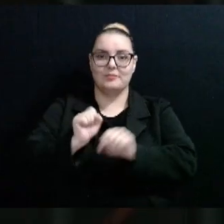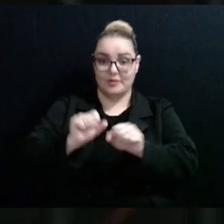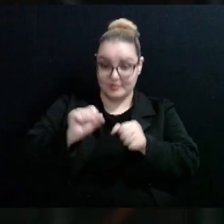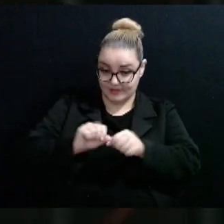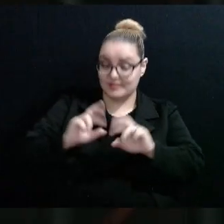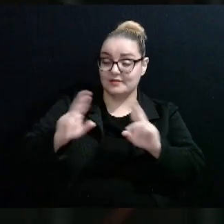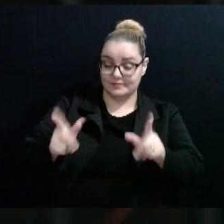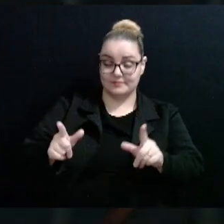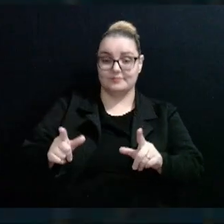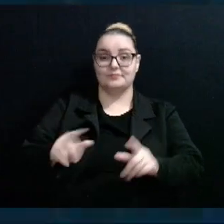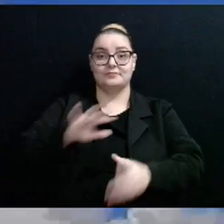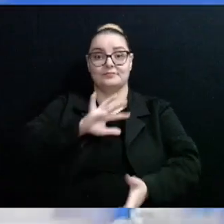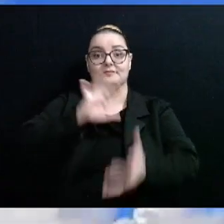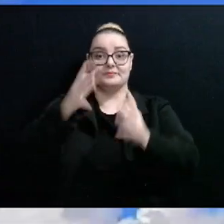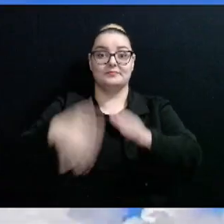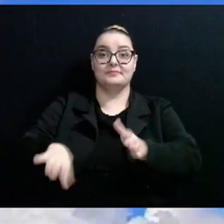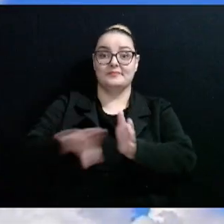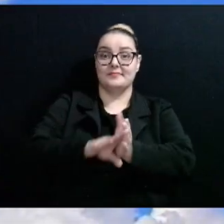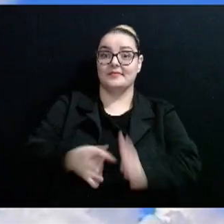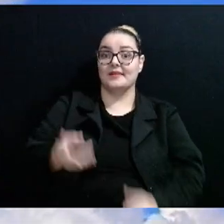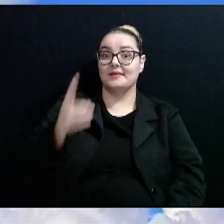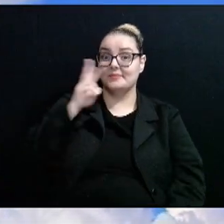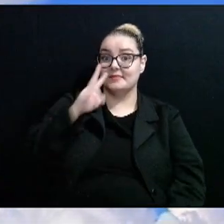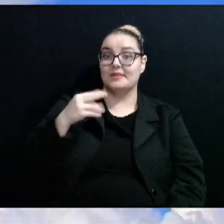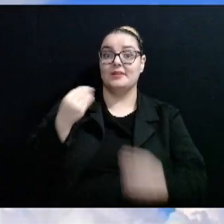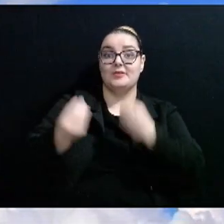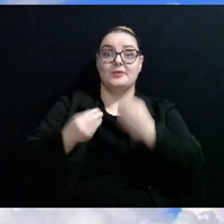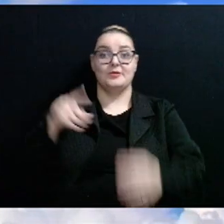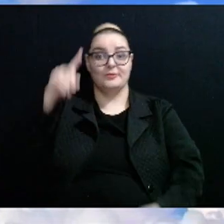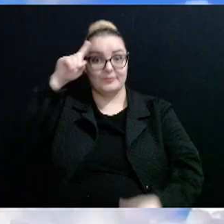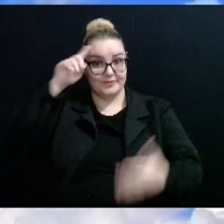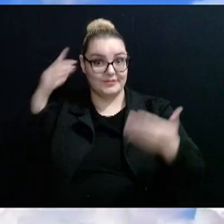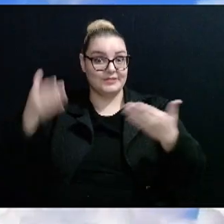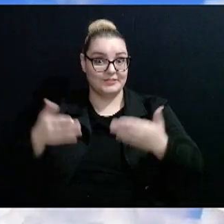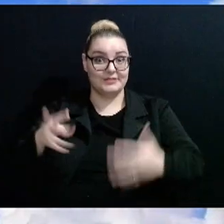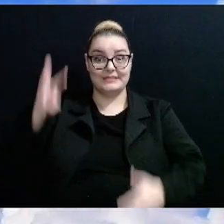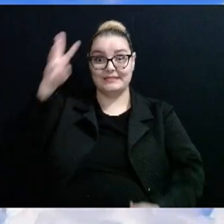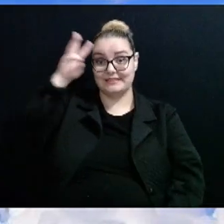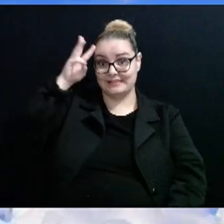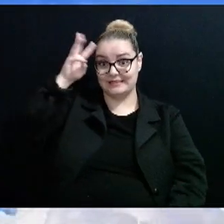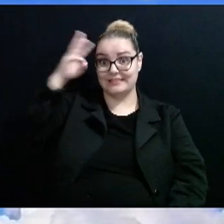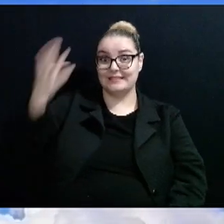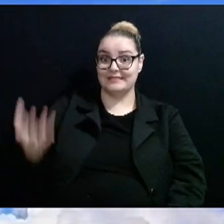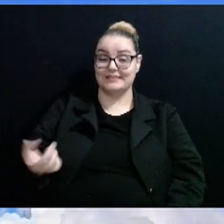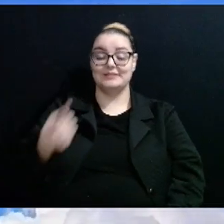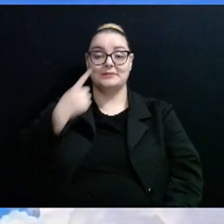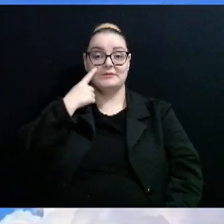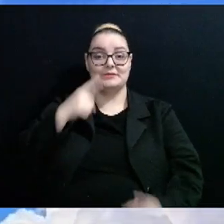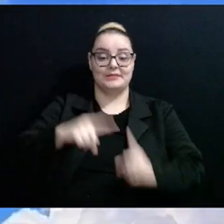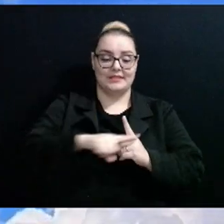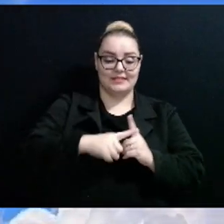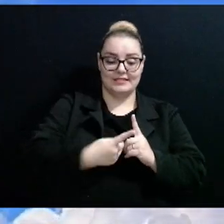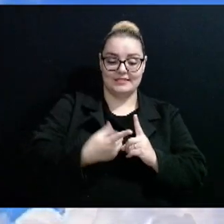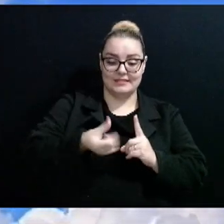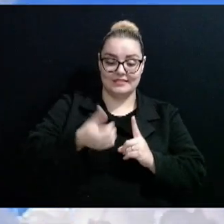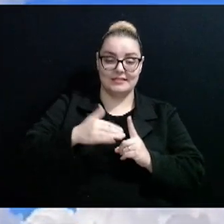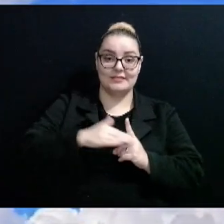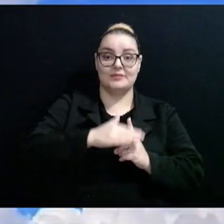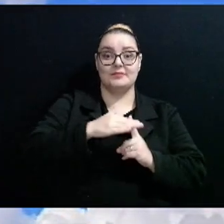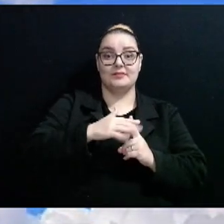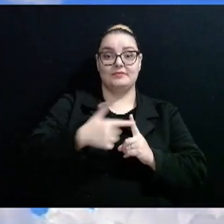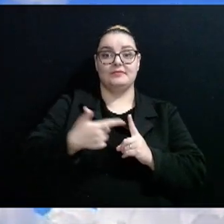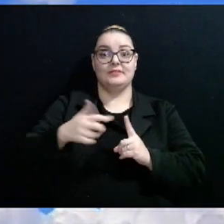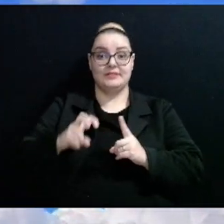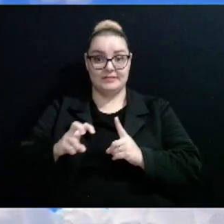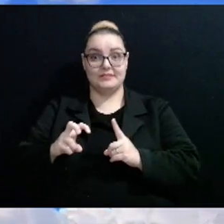tempo chegando, vamos lá. Como é que fica o dia hoje, né? Terça-feira. Olha aí, mínima 16, máxima 25 graus.